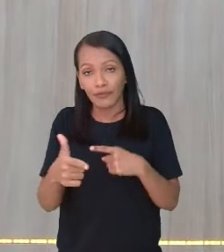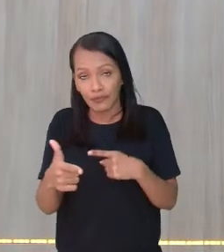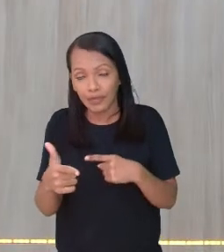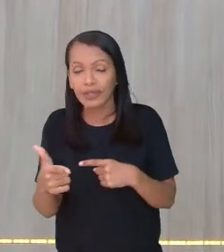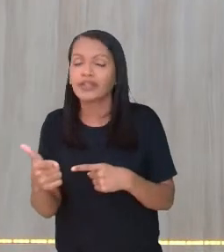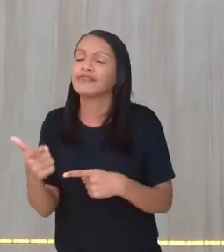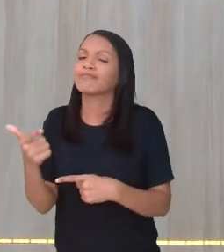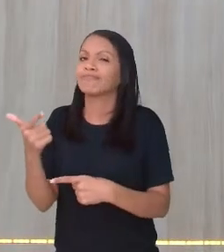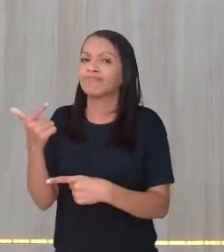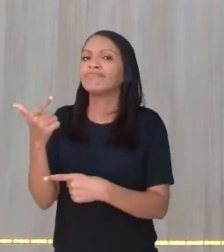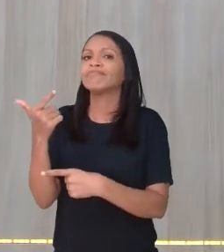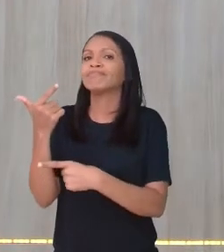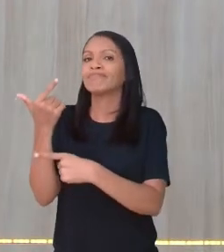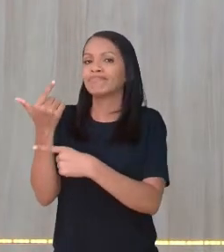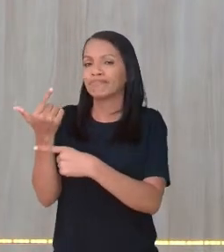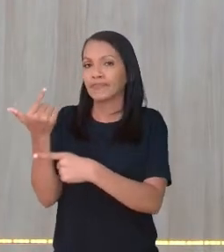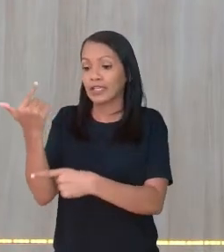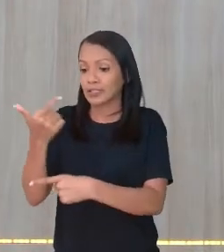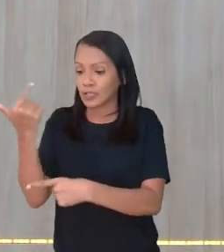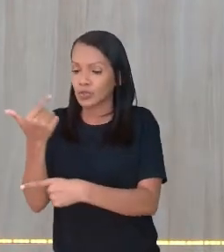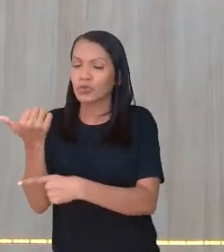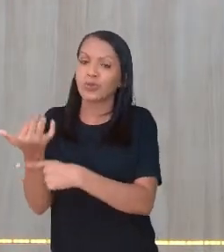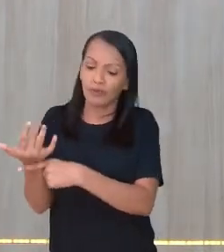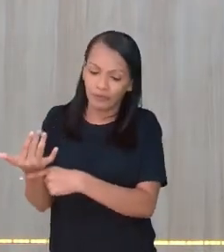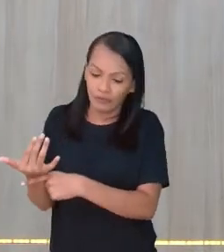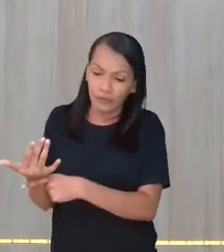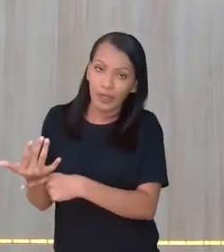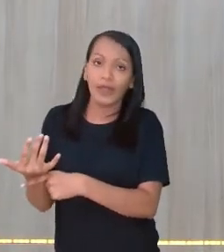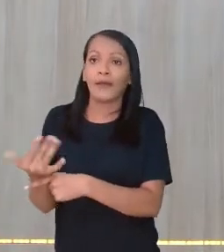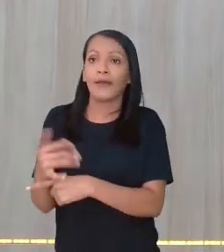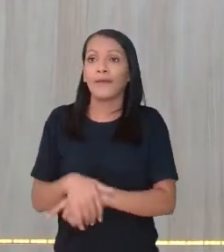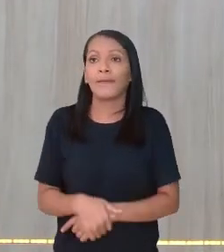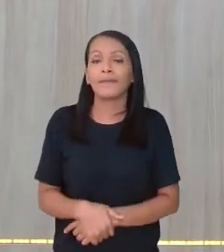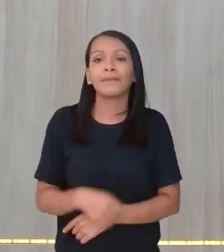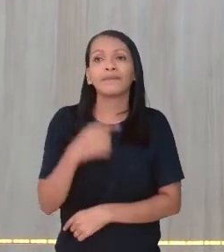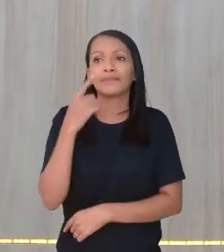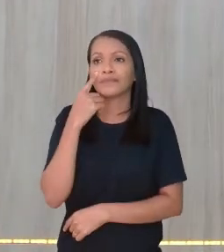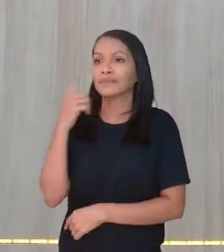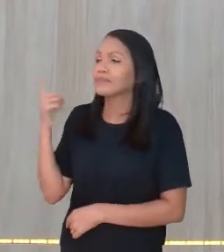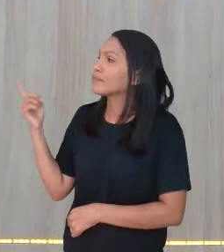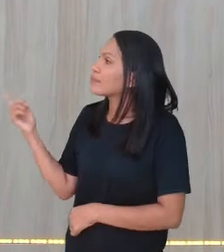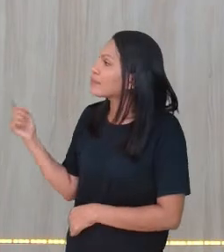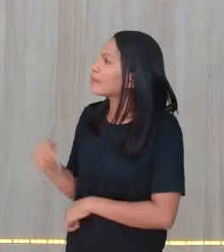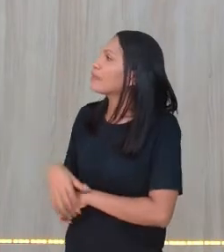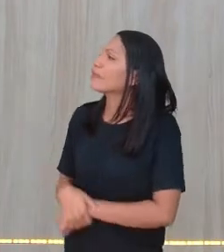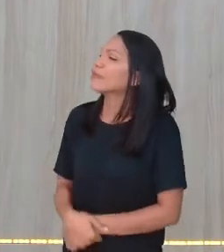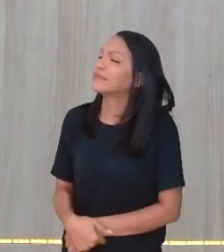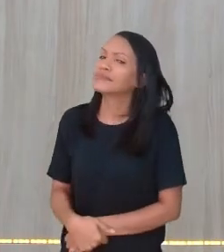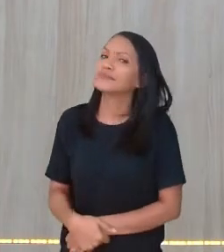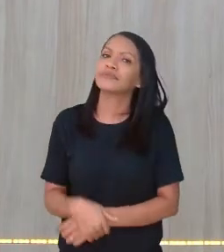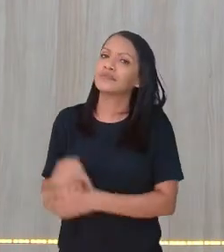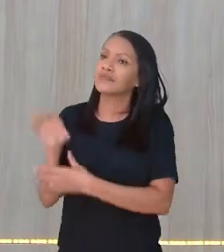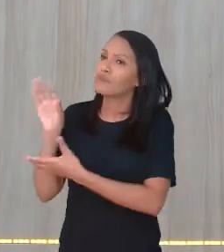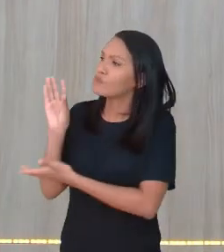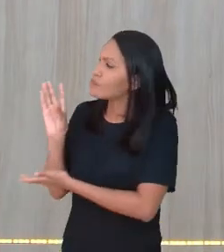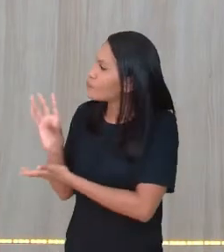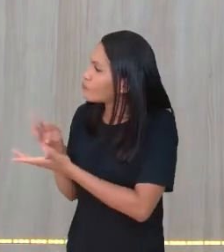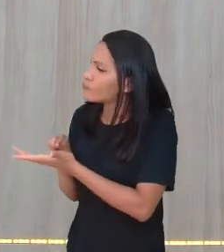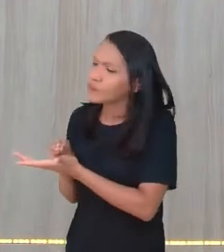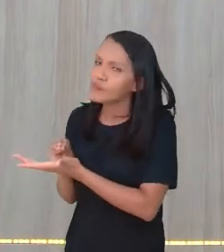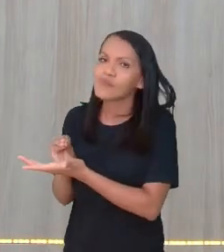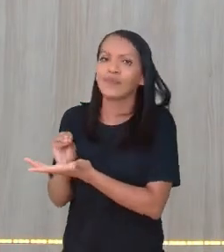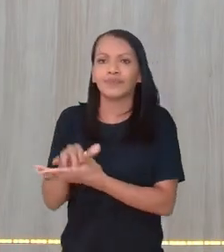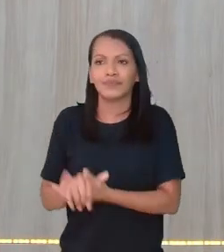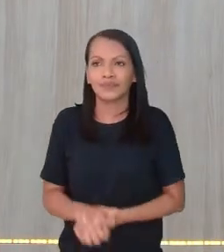fração, certo? Então a gente viu aqui, ó, que basta repetir a primeira fração e multiplicar pelo inverso